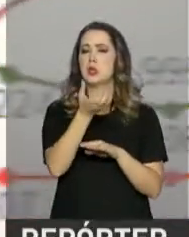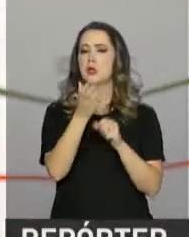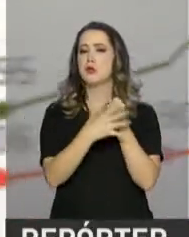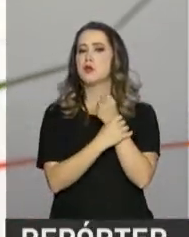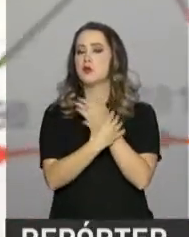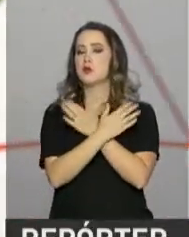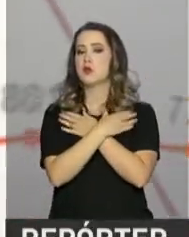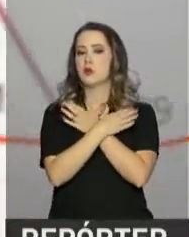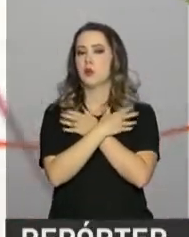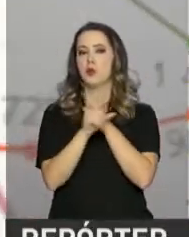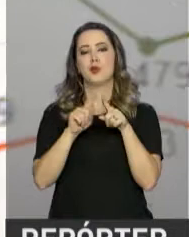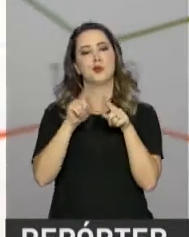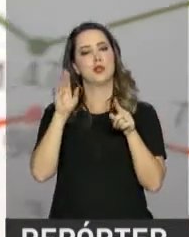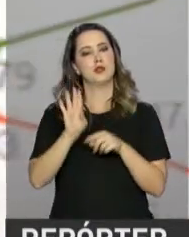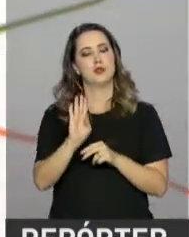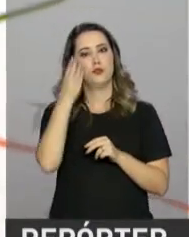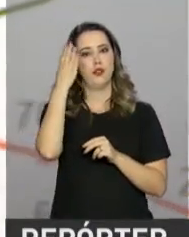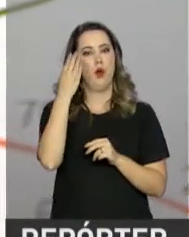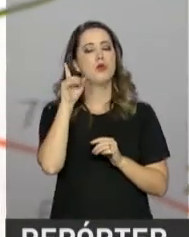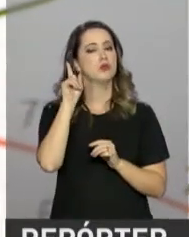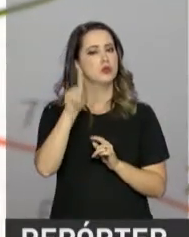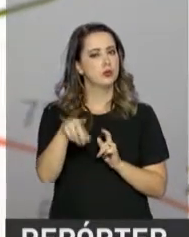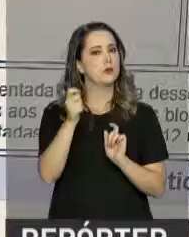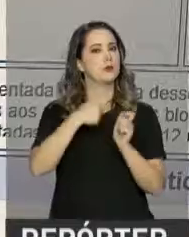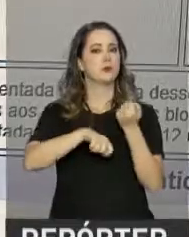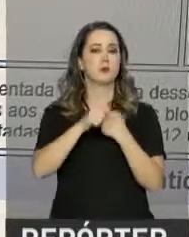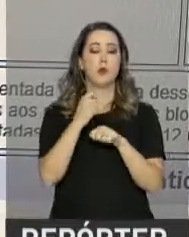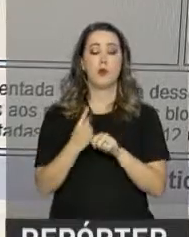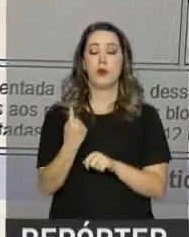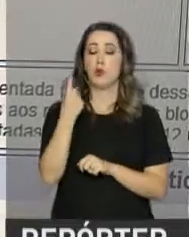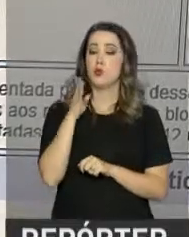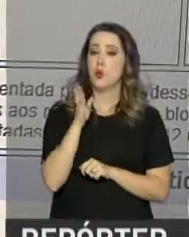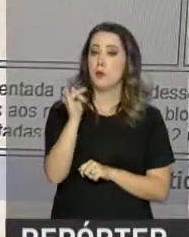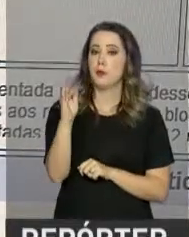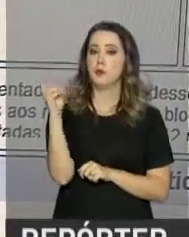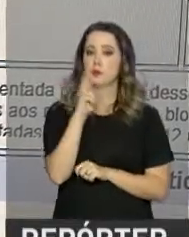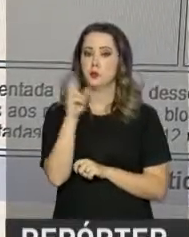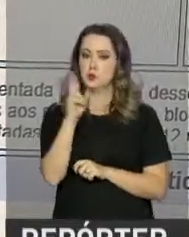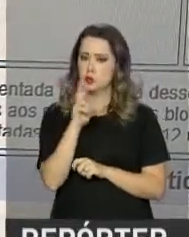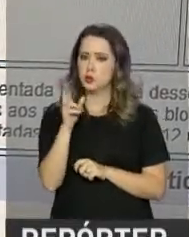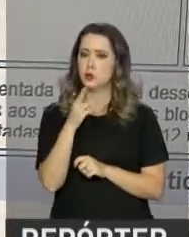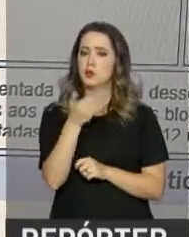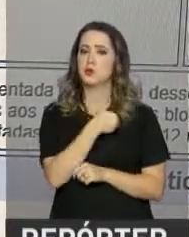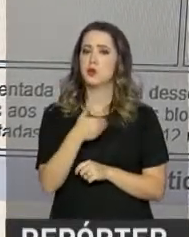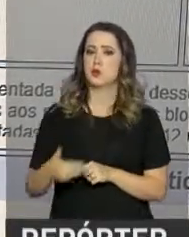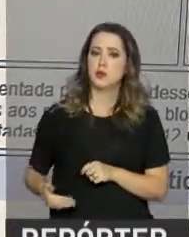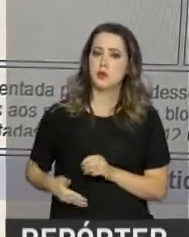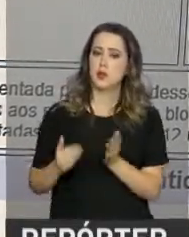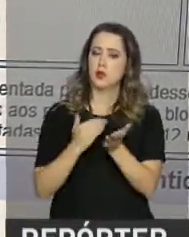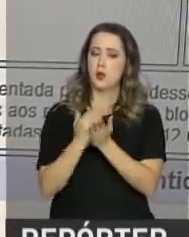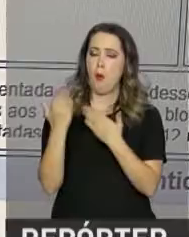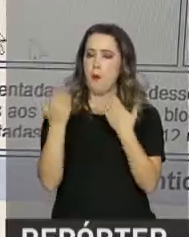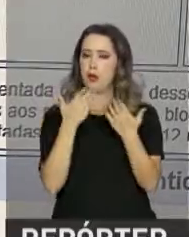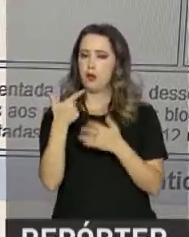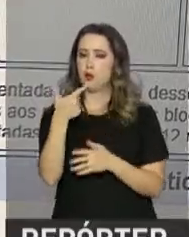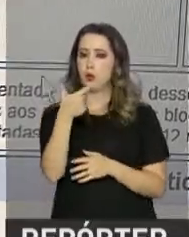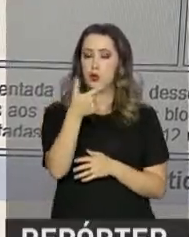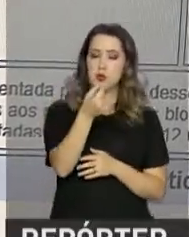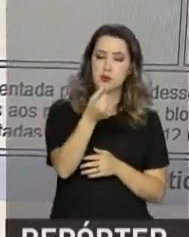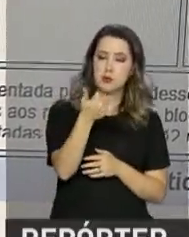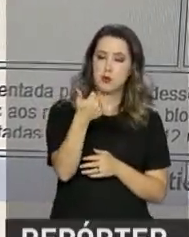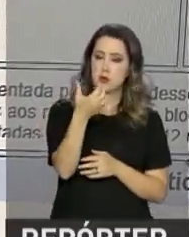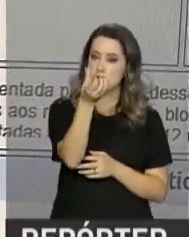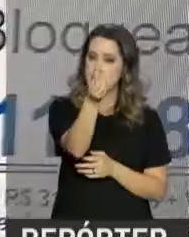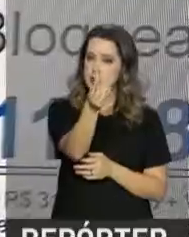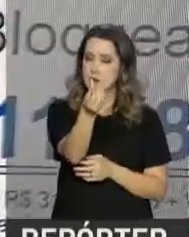uma economia de quase 1 bilhão de reais aos cofres públicos desde 2016 quando foi adotado um novo